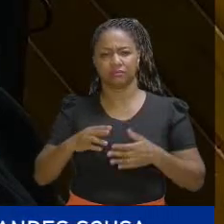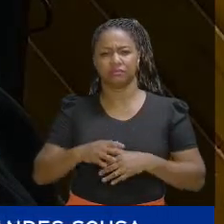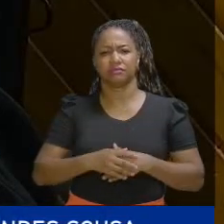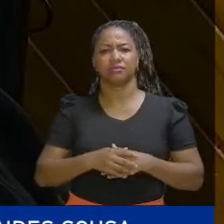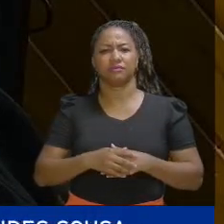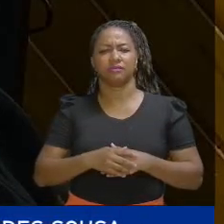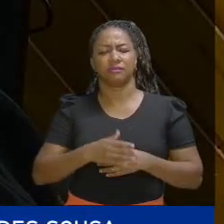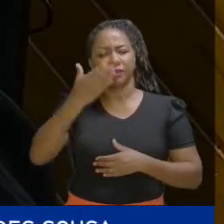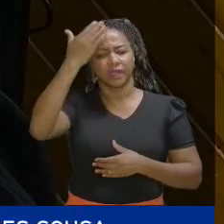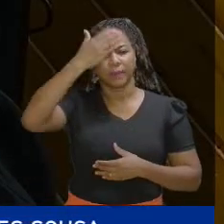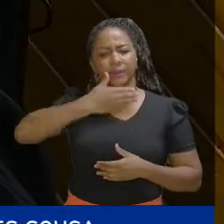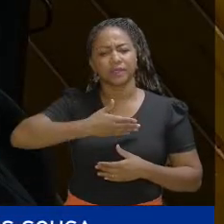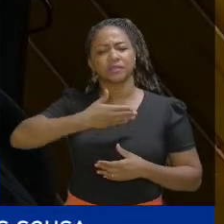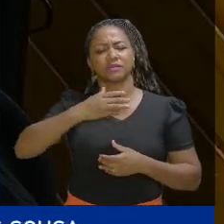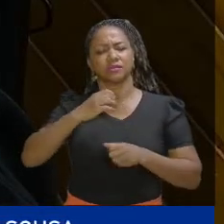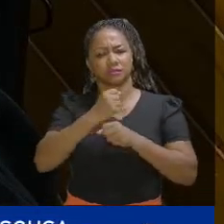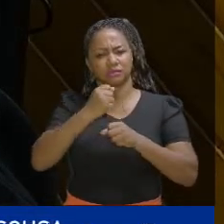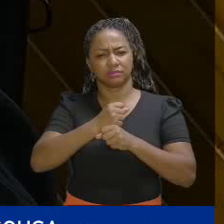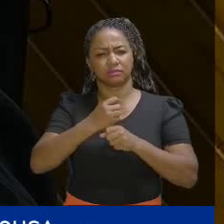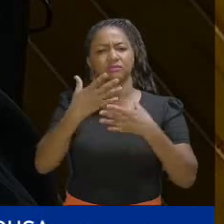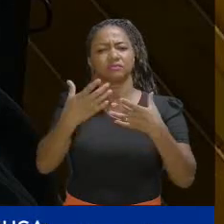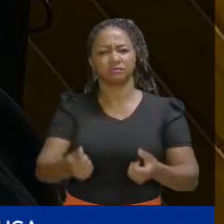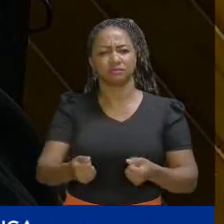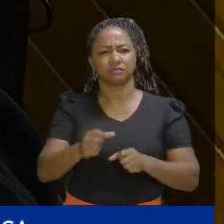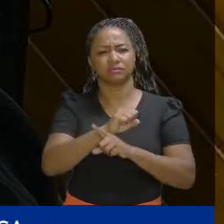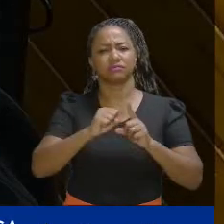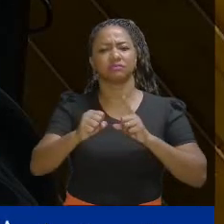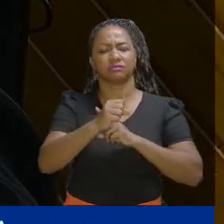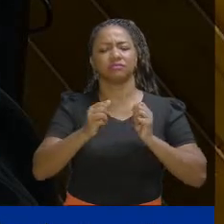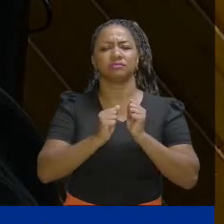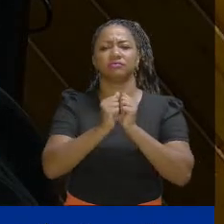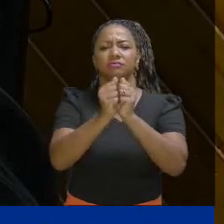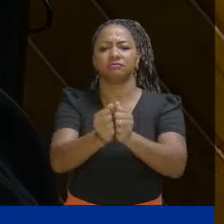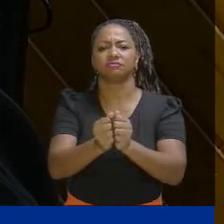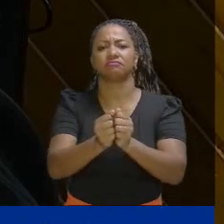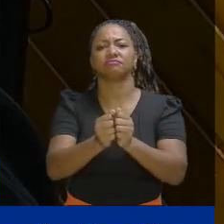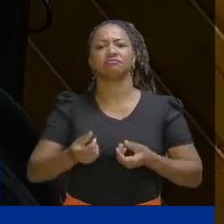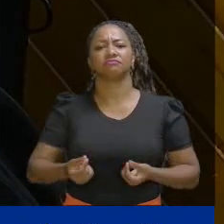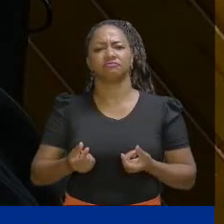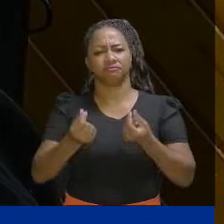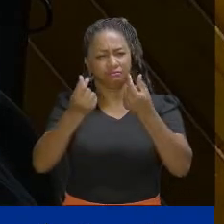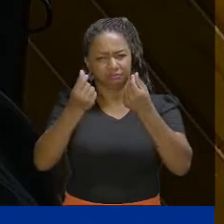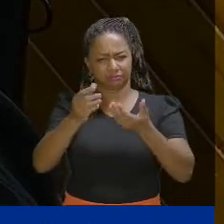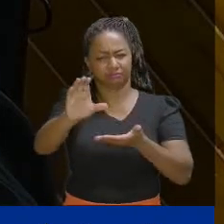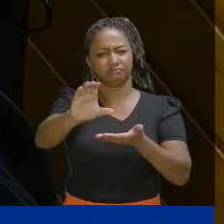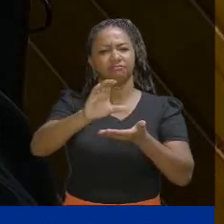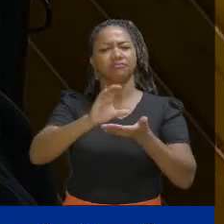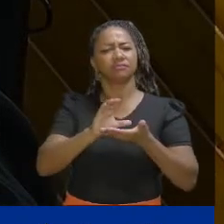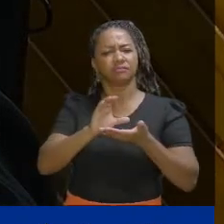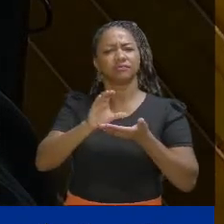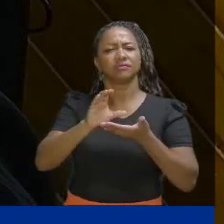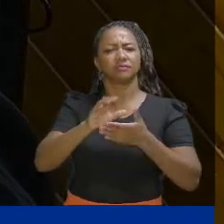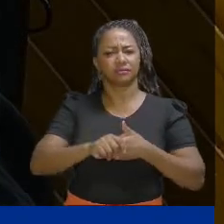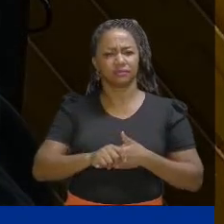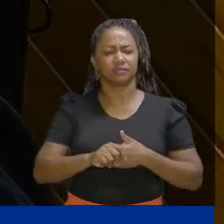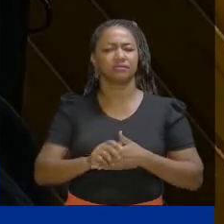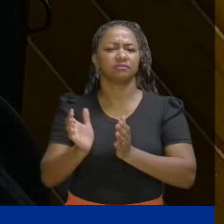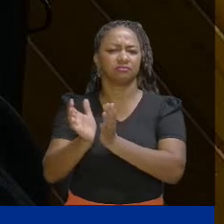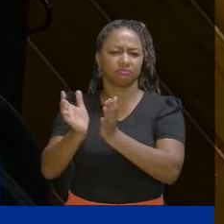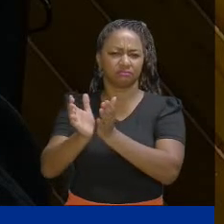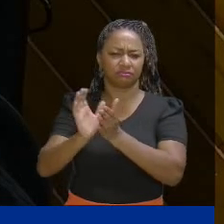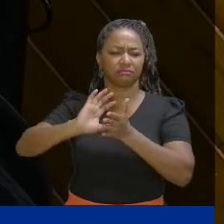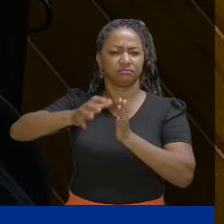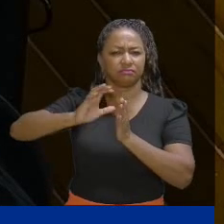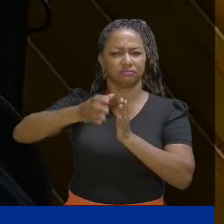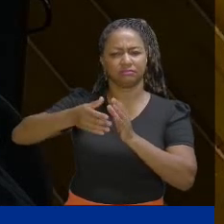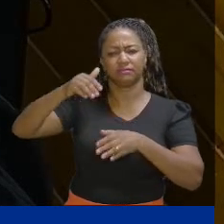a prestação de contas permite que a sociedade acompanhe como os recursos, especialmente aqueles provenientes do fundo partidário